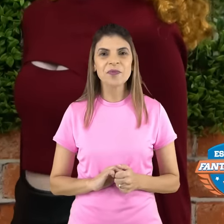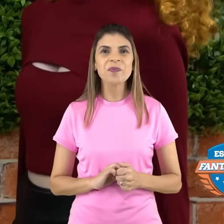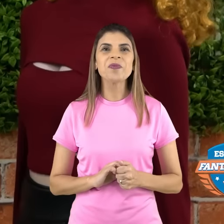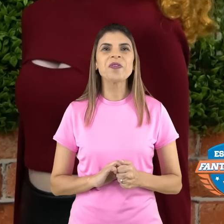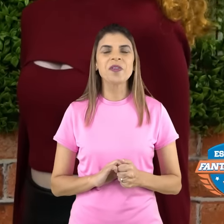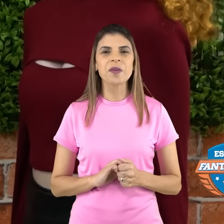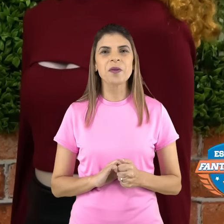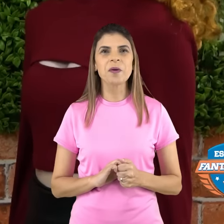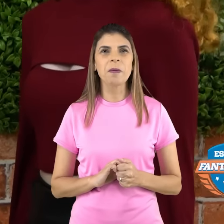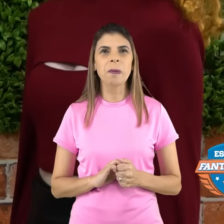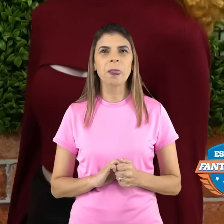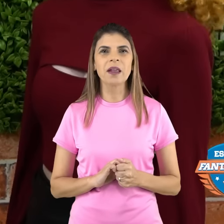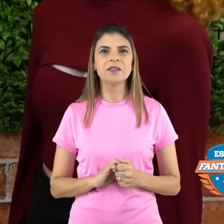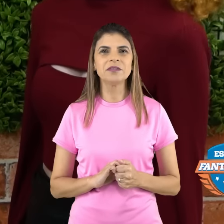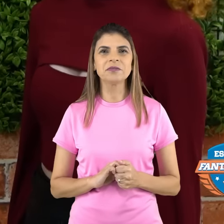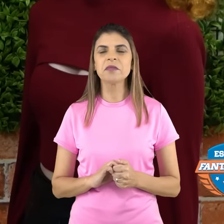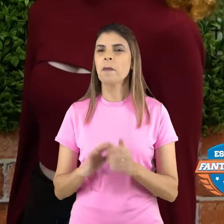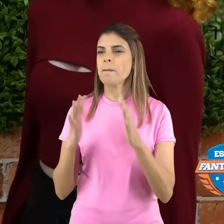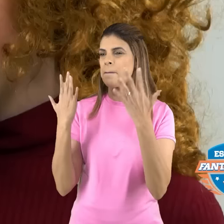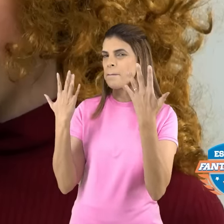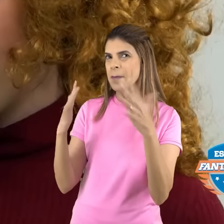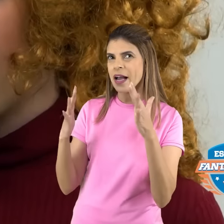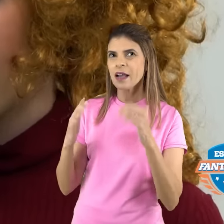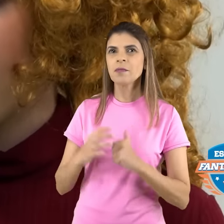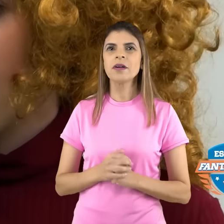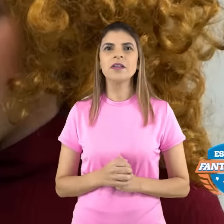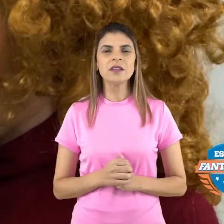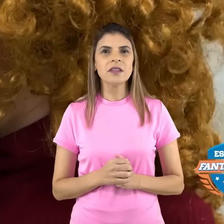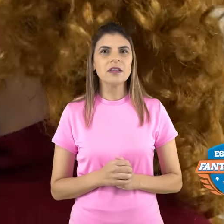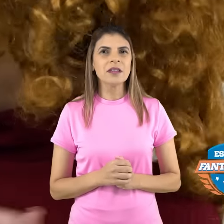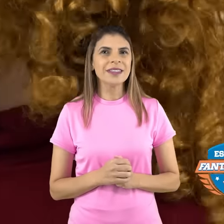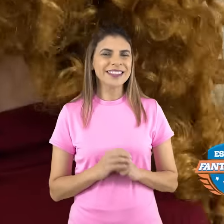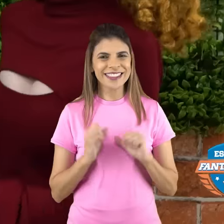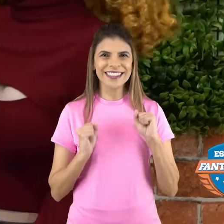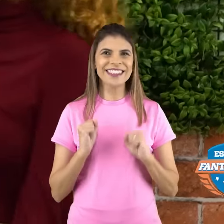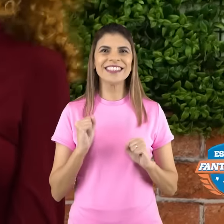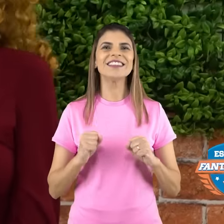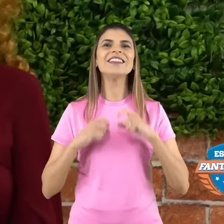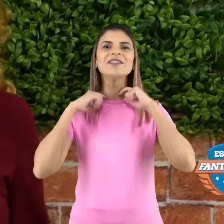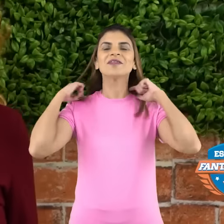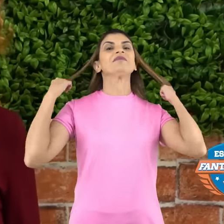Agora o seu prêmio, Cristina. Parabéns!